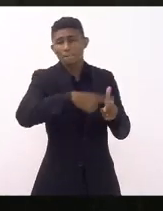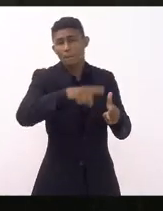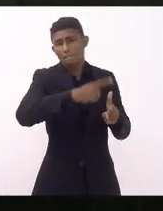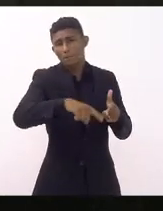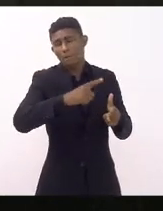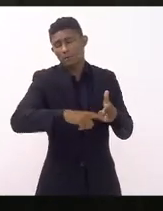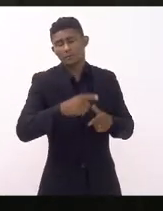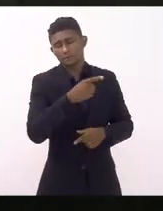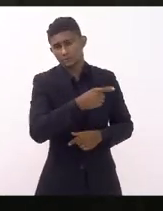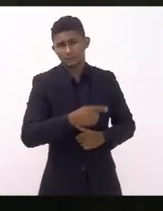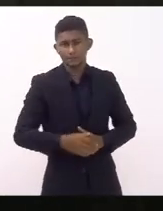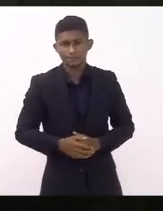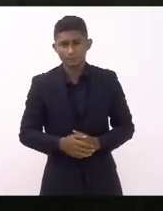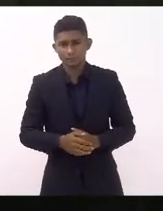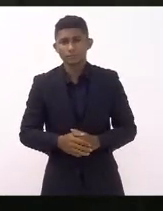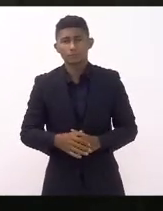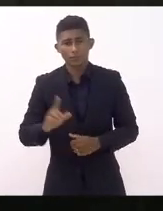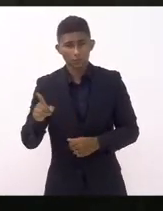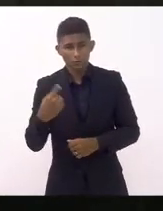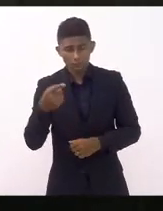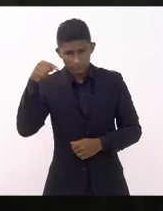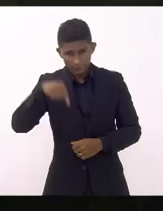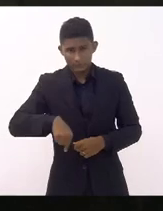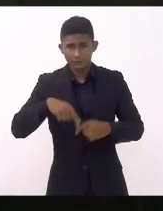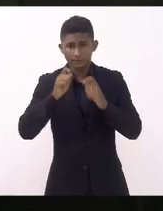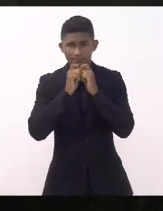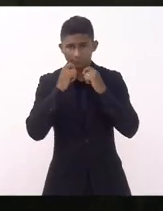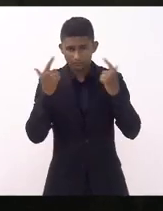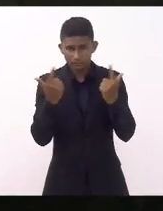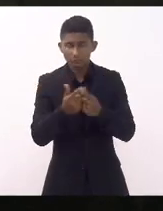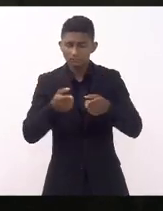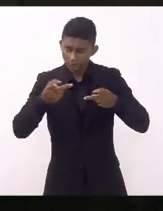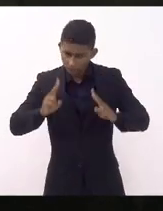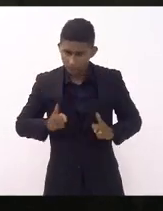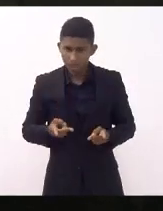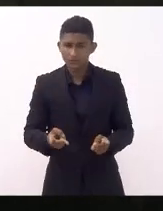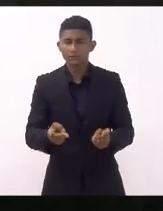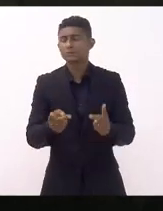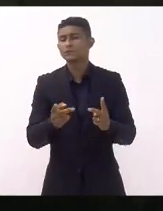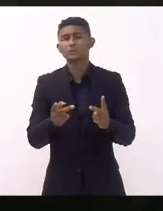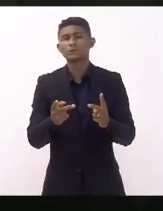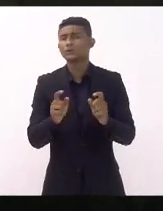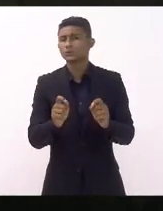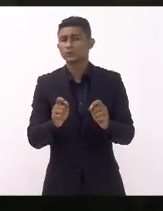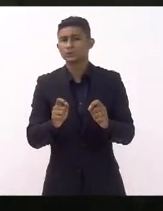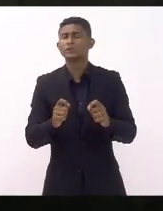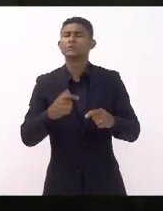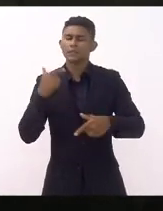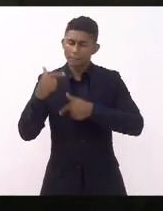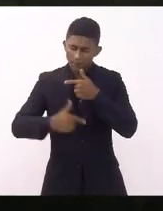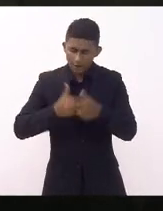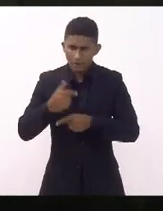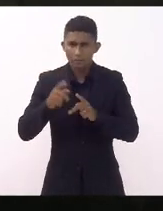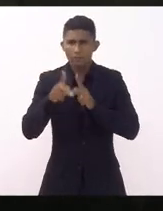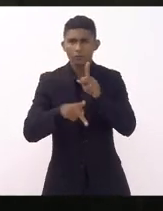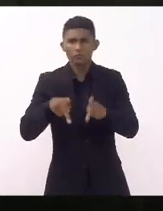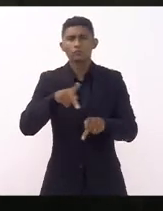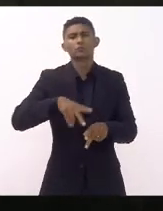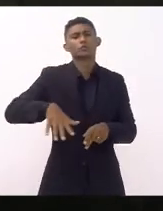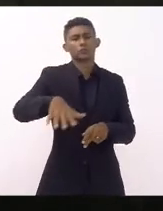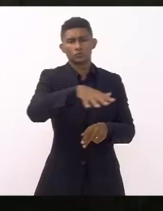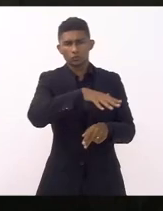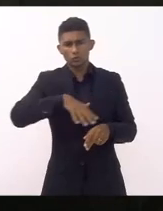Então, nós aqui nesta casa sempre trabalhamos em prol da população,